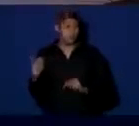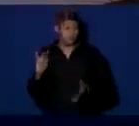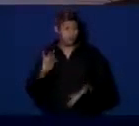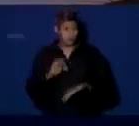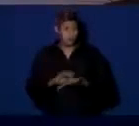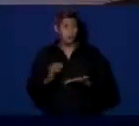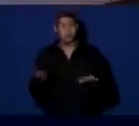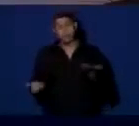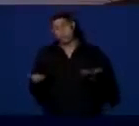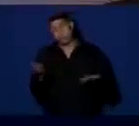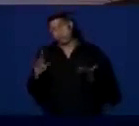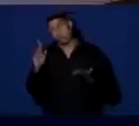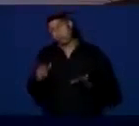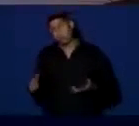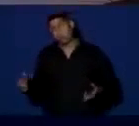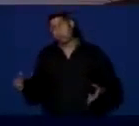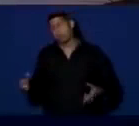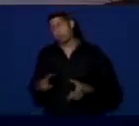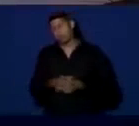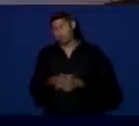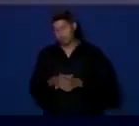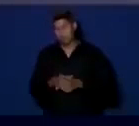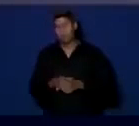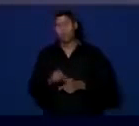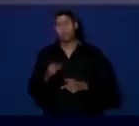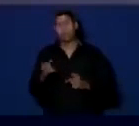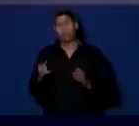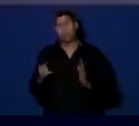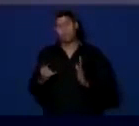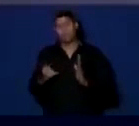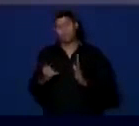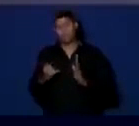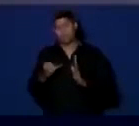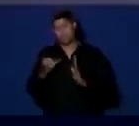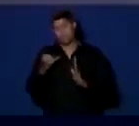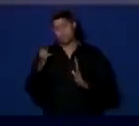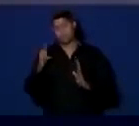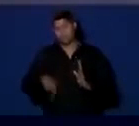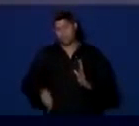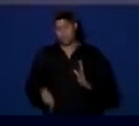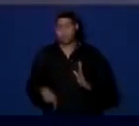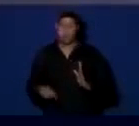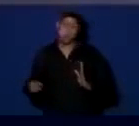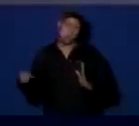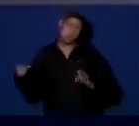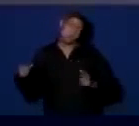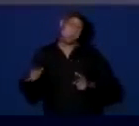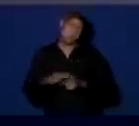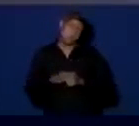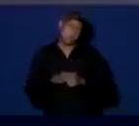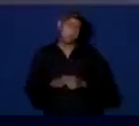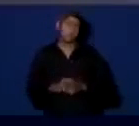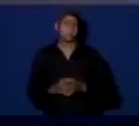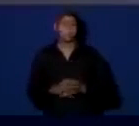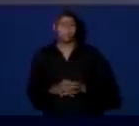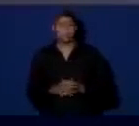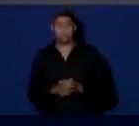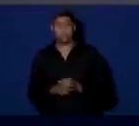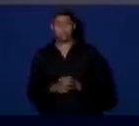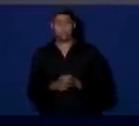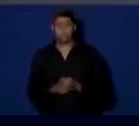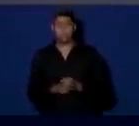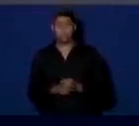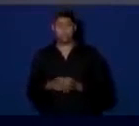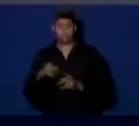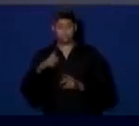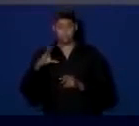de equilíbrio era menor, né, e que a inflação era menor, né. Porém, quer dizer, como um